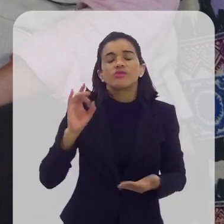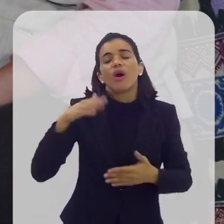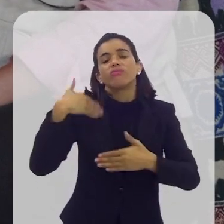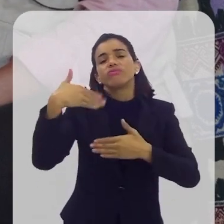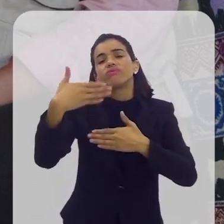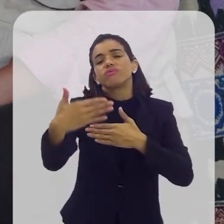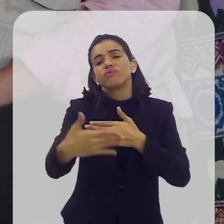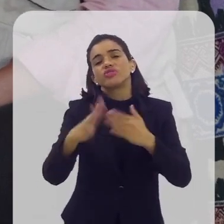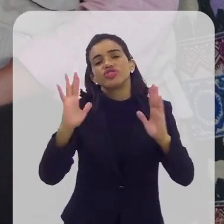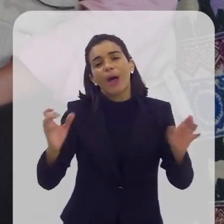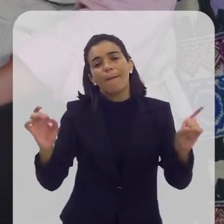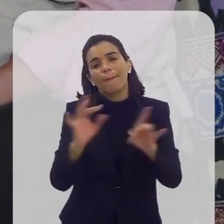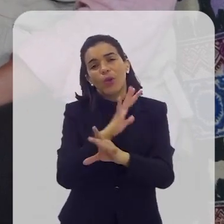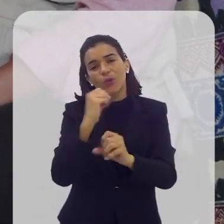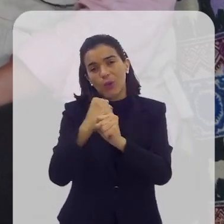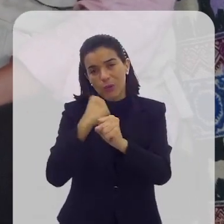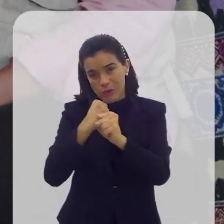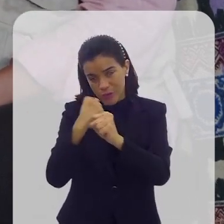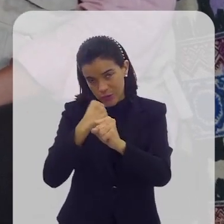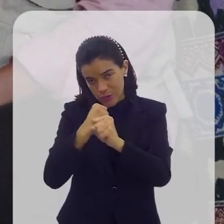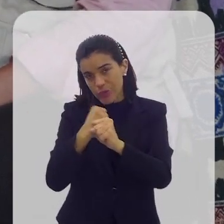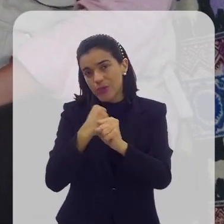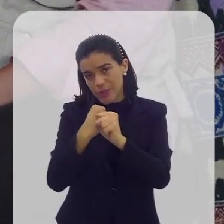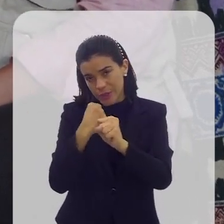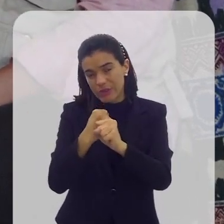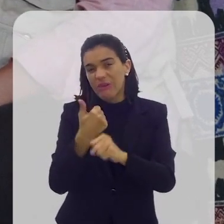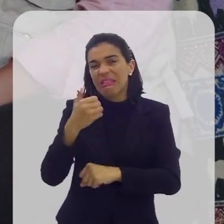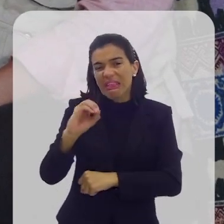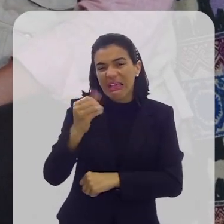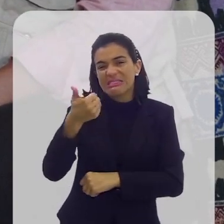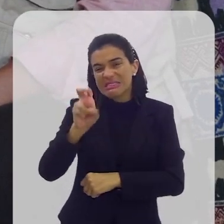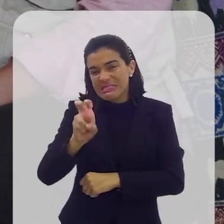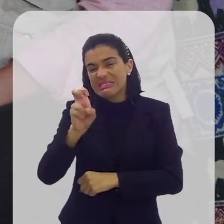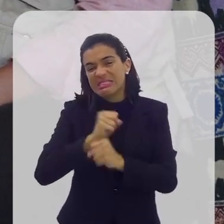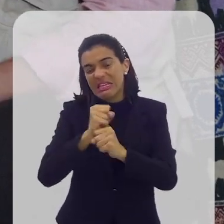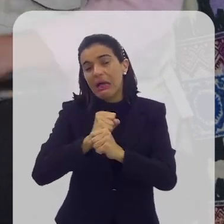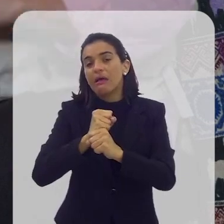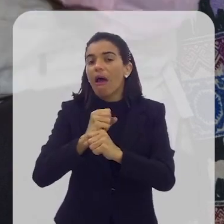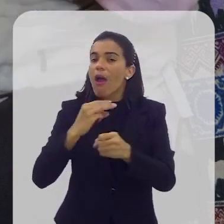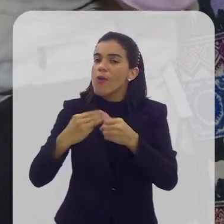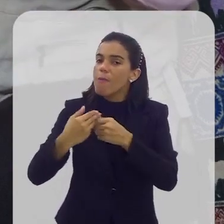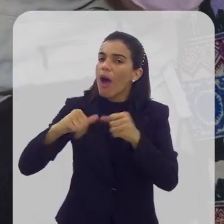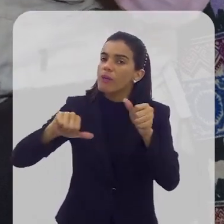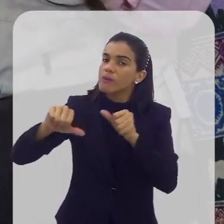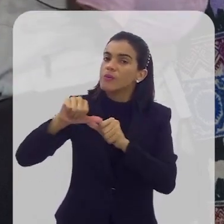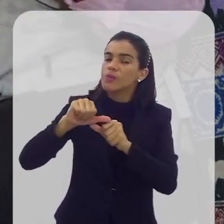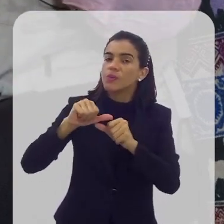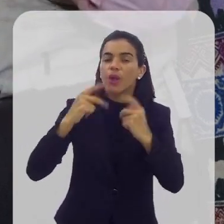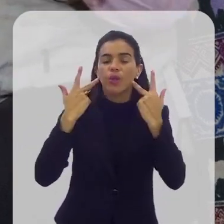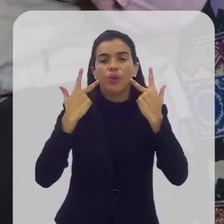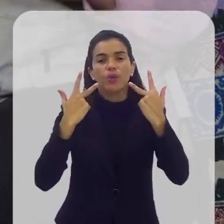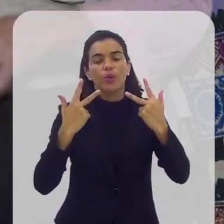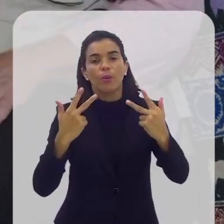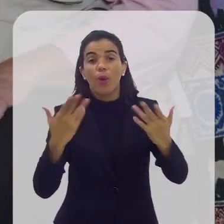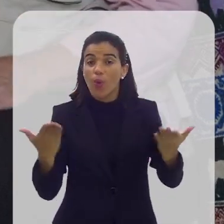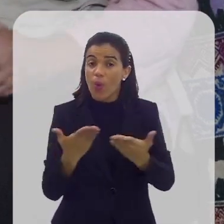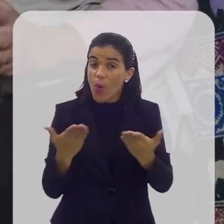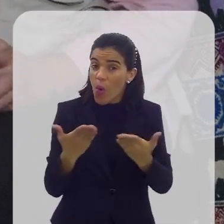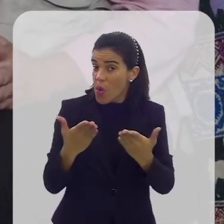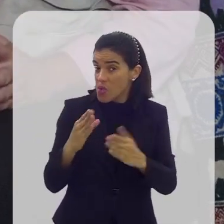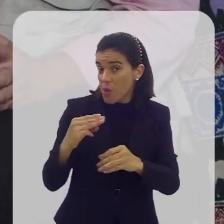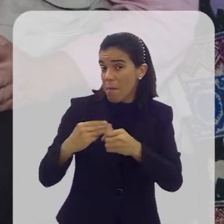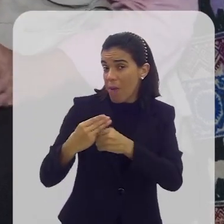Mas o que fez a diferença foi a construção do metrô. Quando essa rua do Catete foi rasgada e